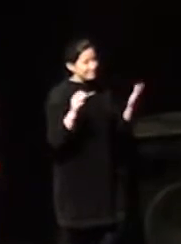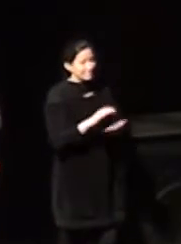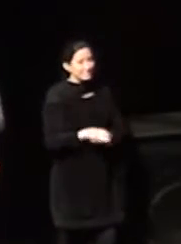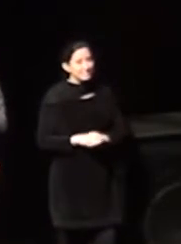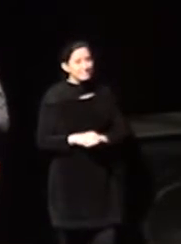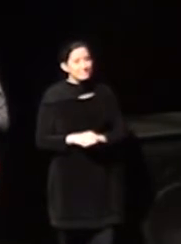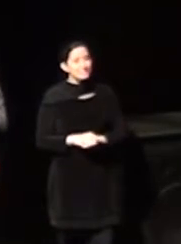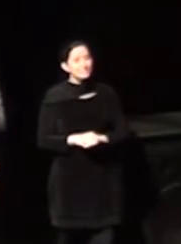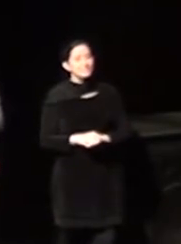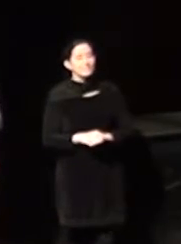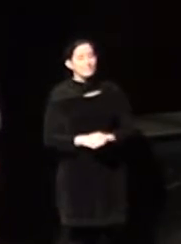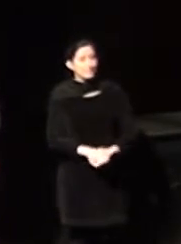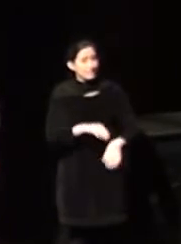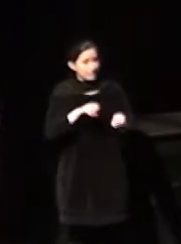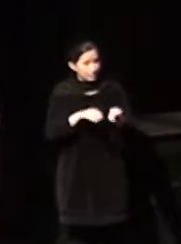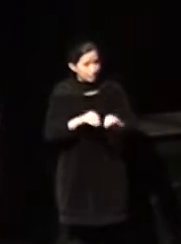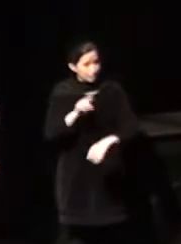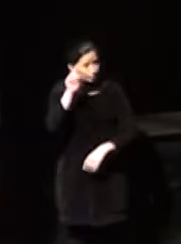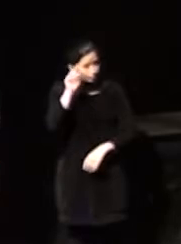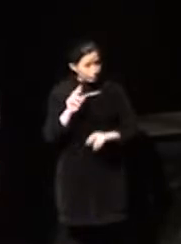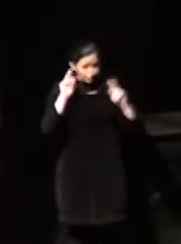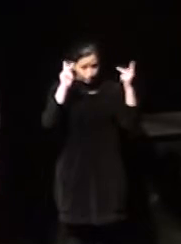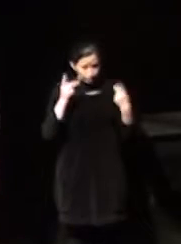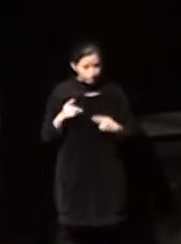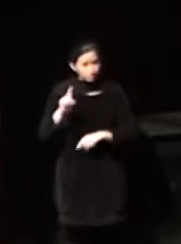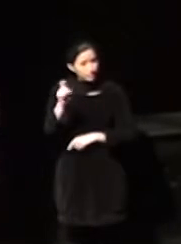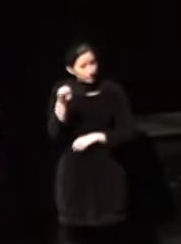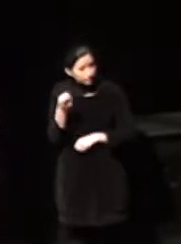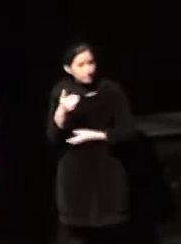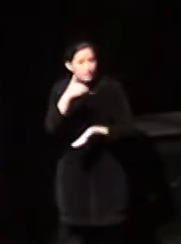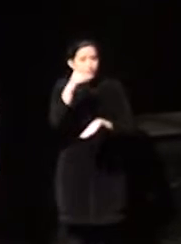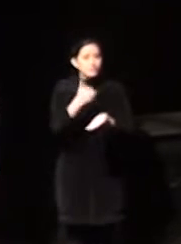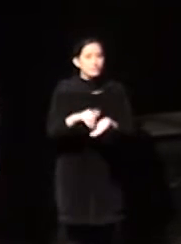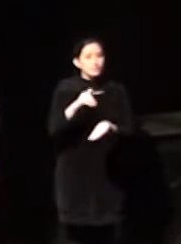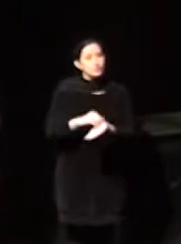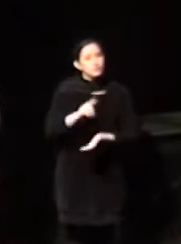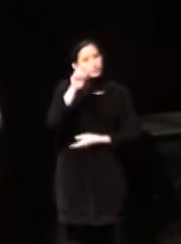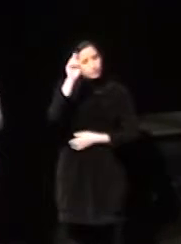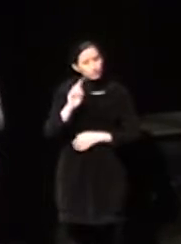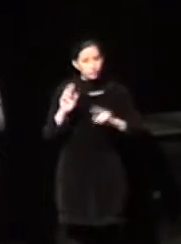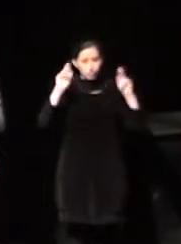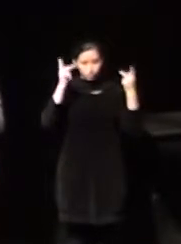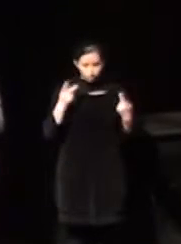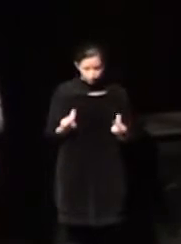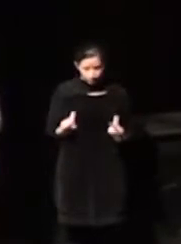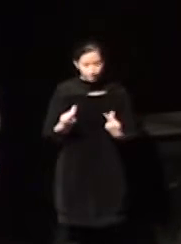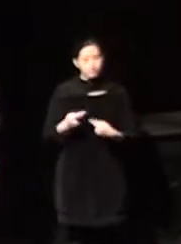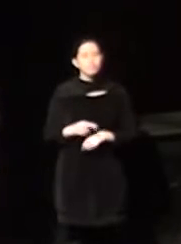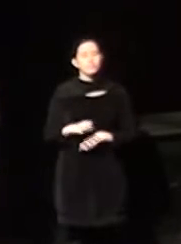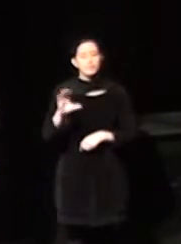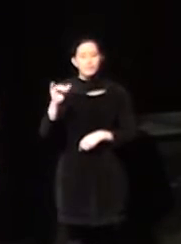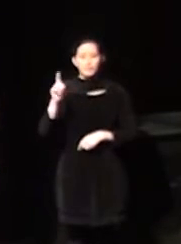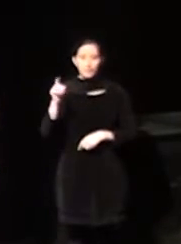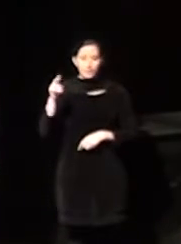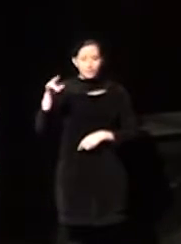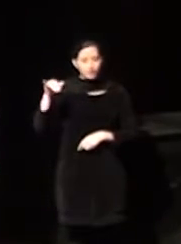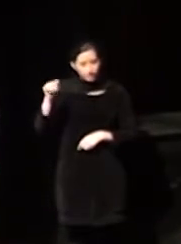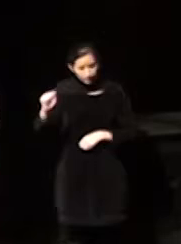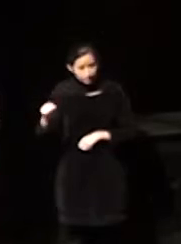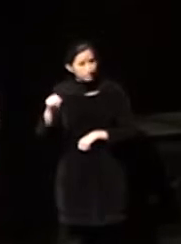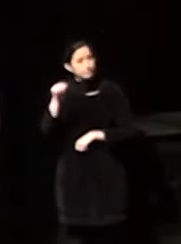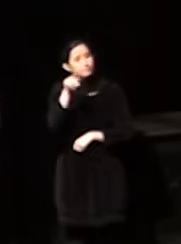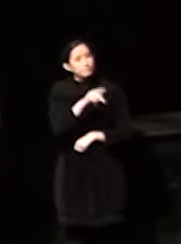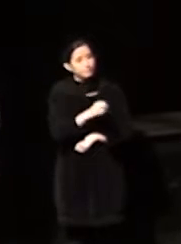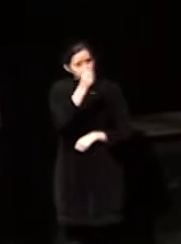A ex-coordenadora de Educação e Direitos Humanos da Secretaria de Direitos Humanos e Cidadania da Prefeitura de São Paulo